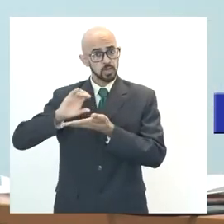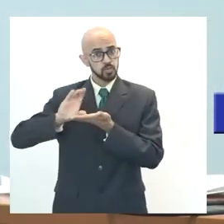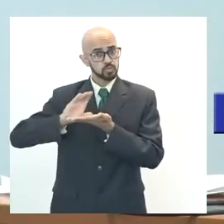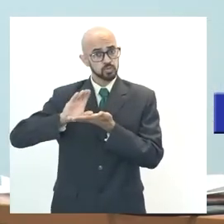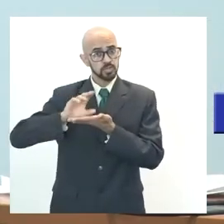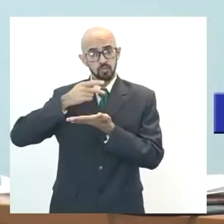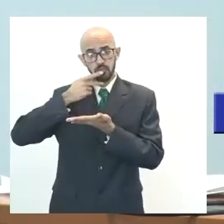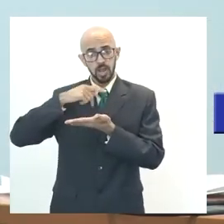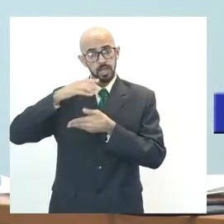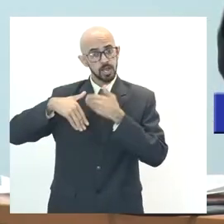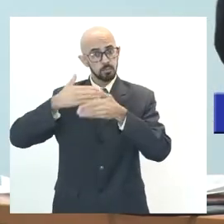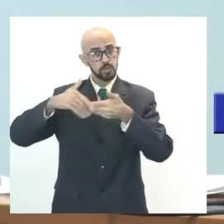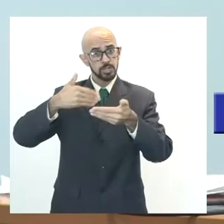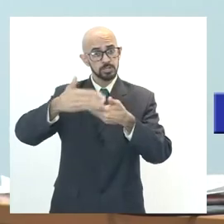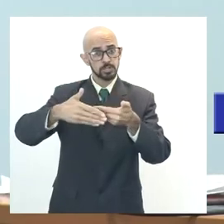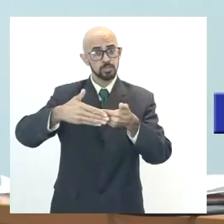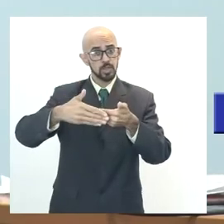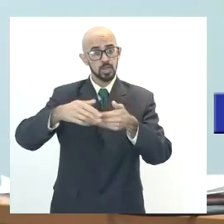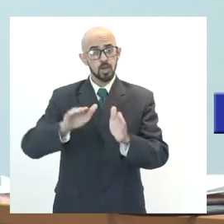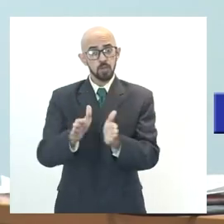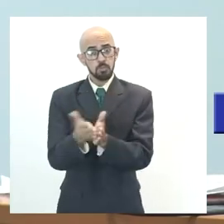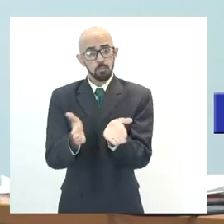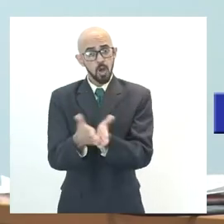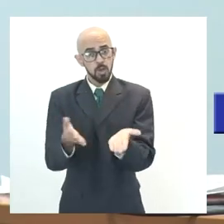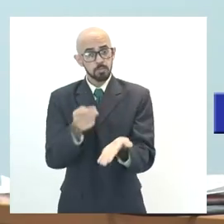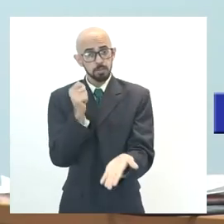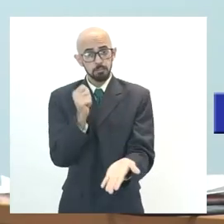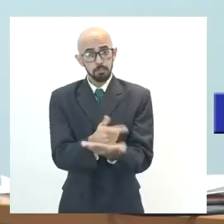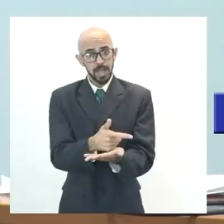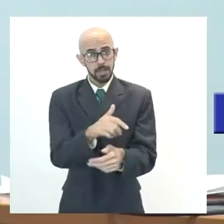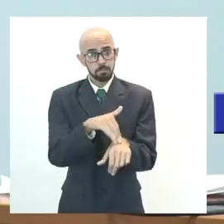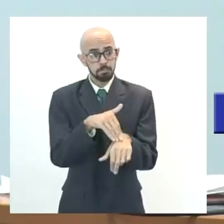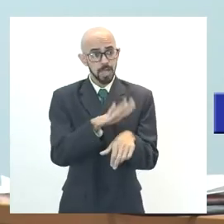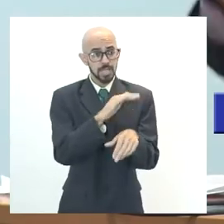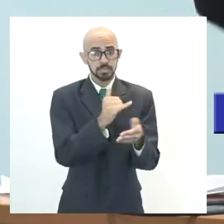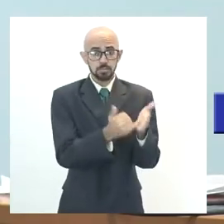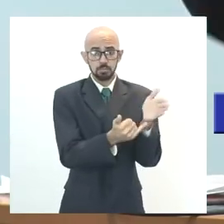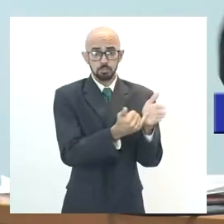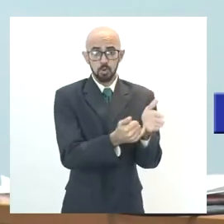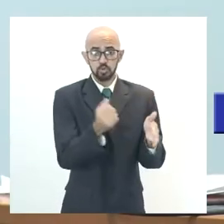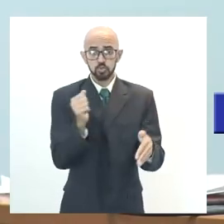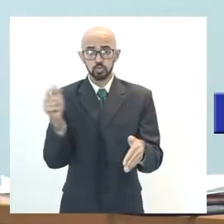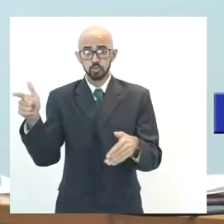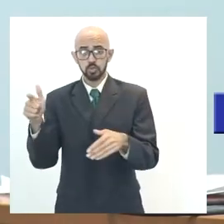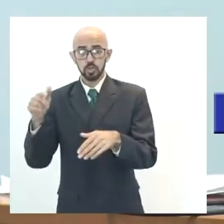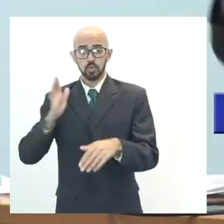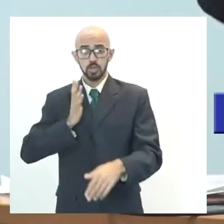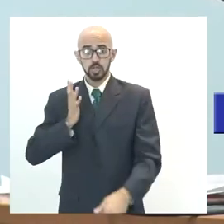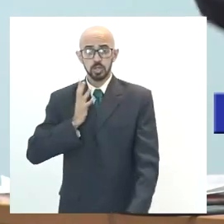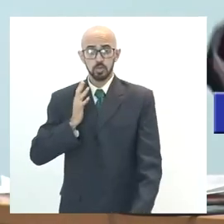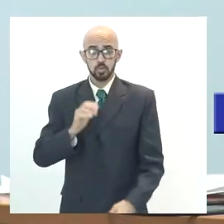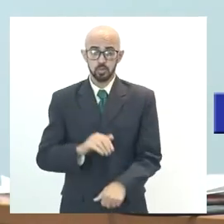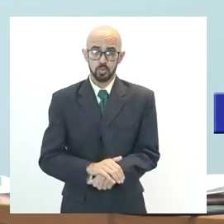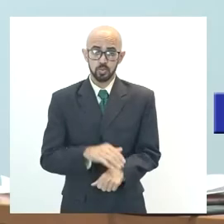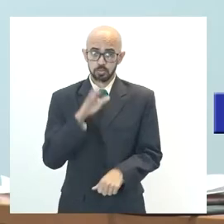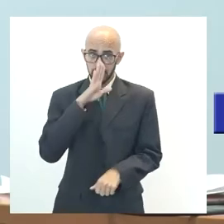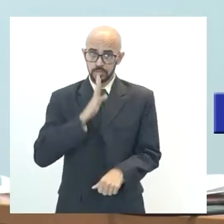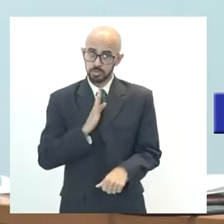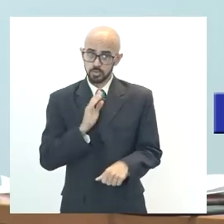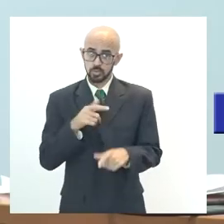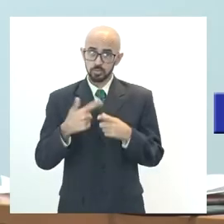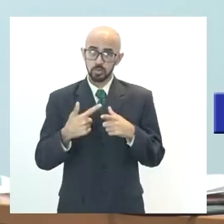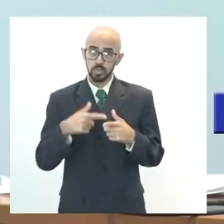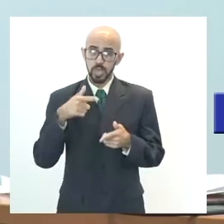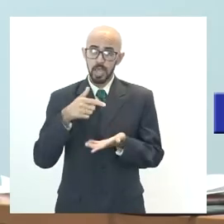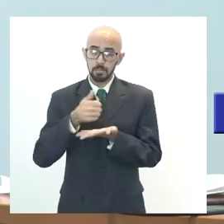e regressiva quer dizer que um pobre paga proporcionalmente mais tributo no Brasil do que um rico porque elas são as tributária